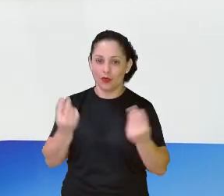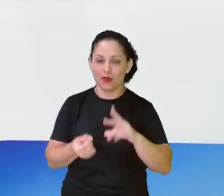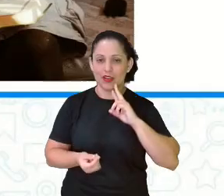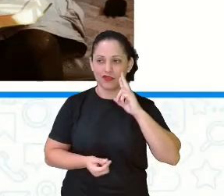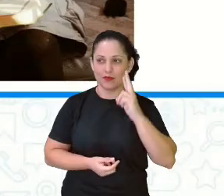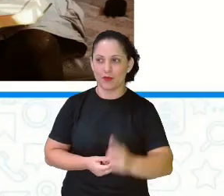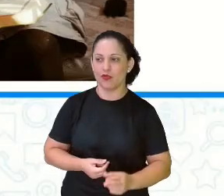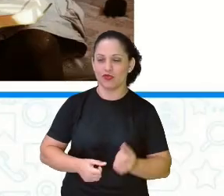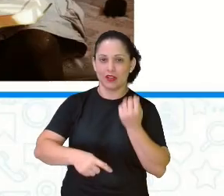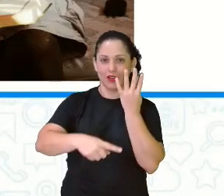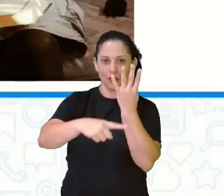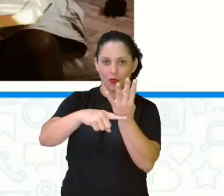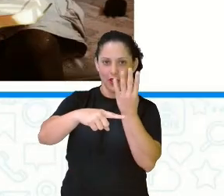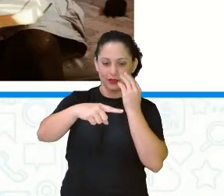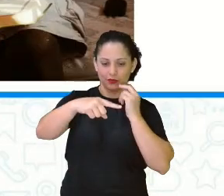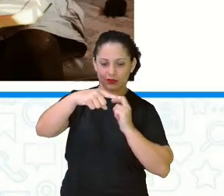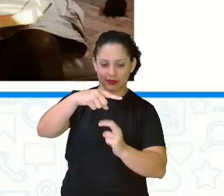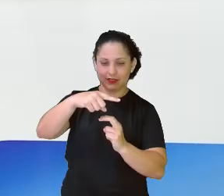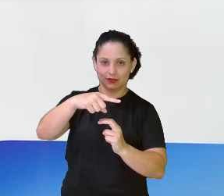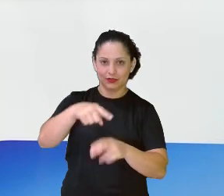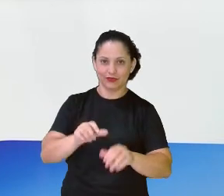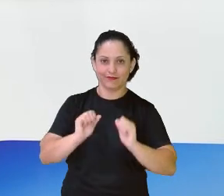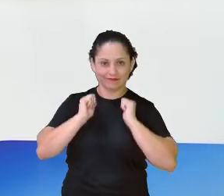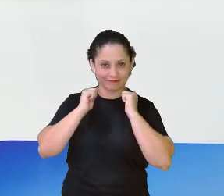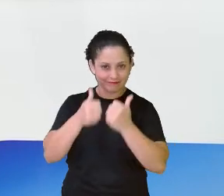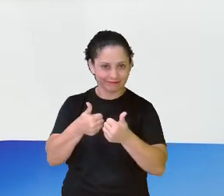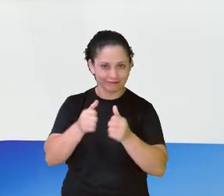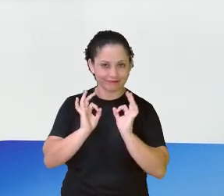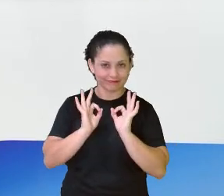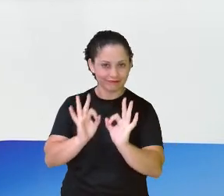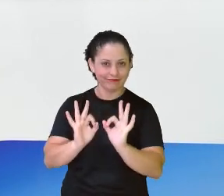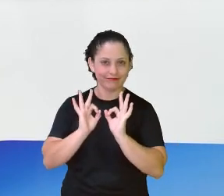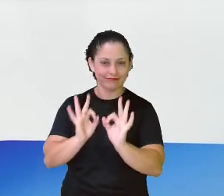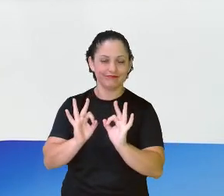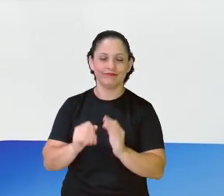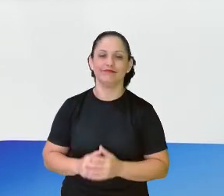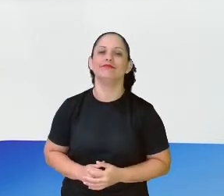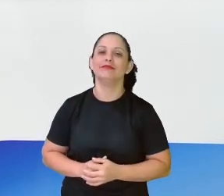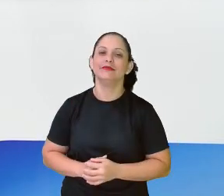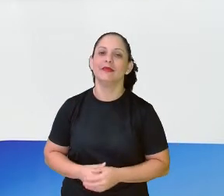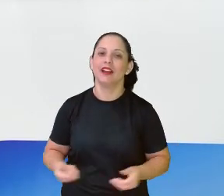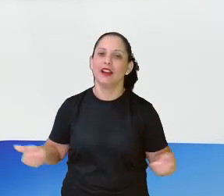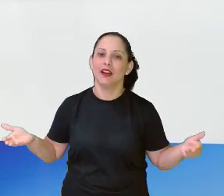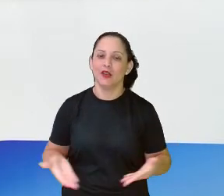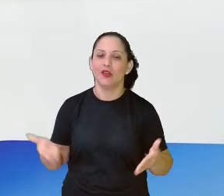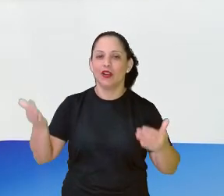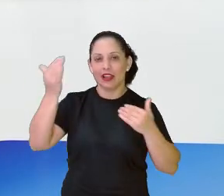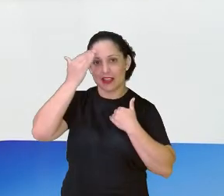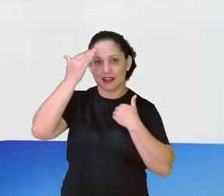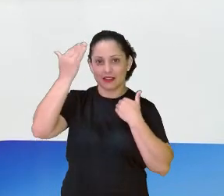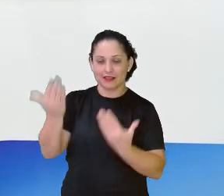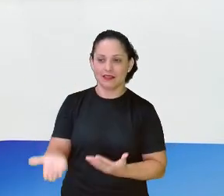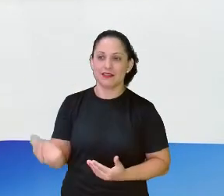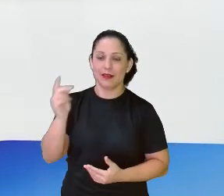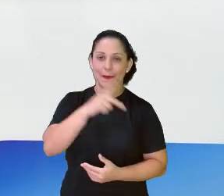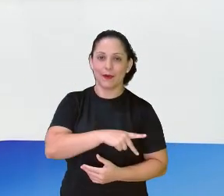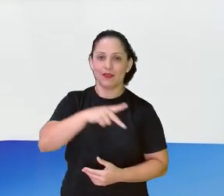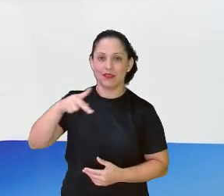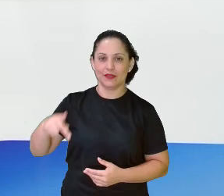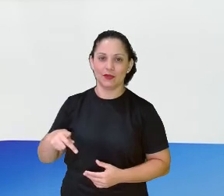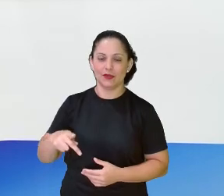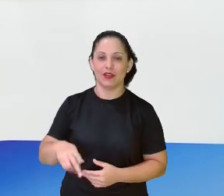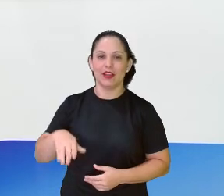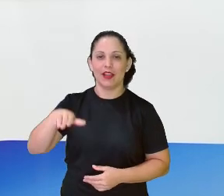4/5 do livro. Beleza? Tranquilo até aí. Eu aproveito, né, já para agradecer a professora